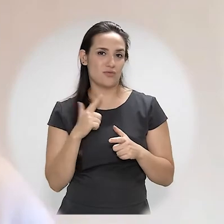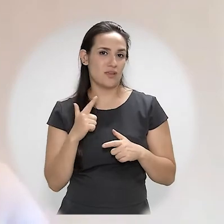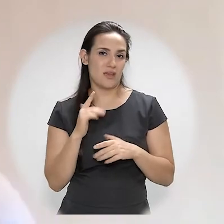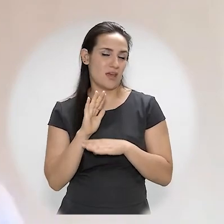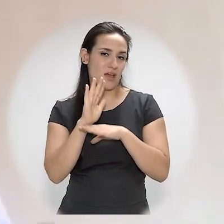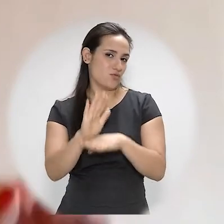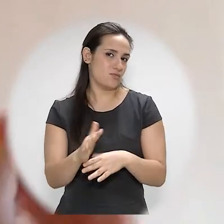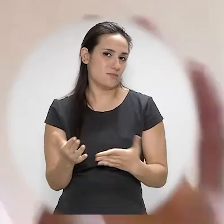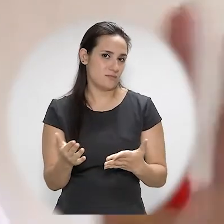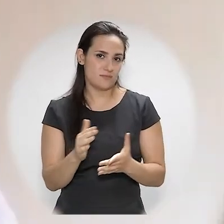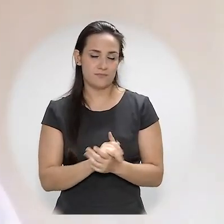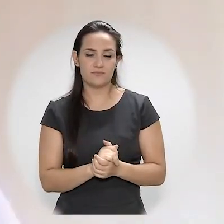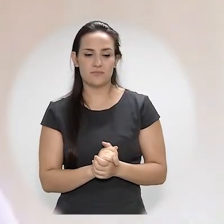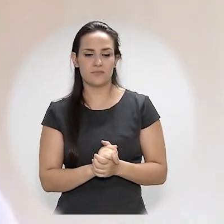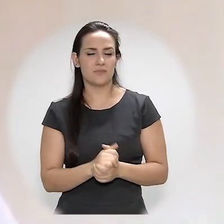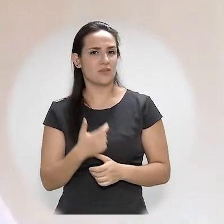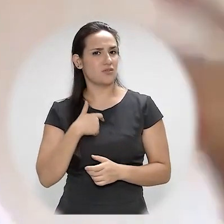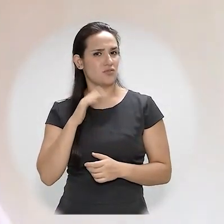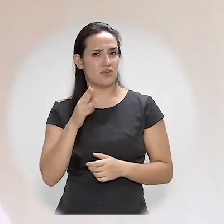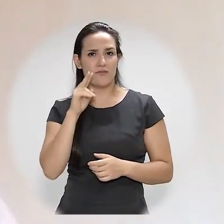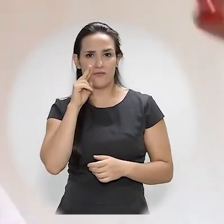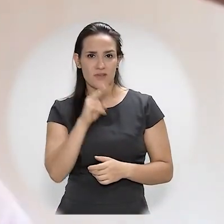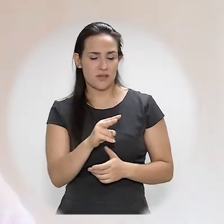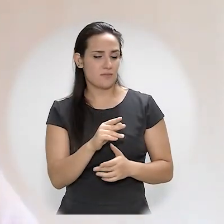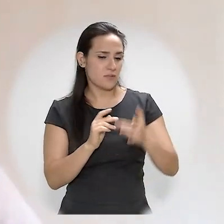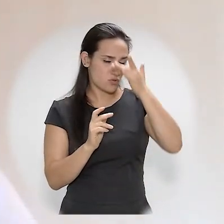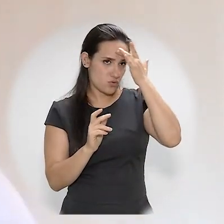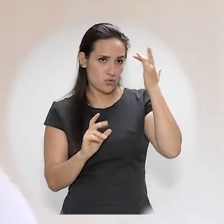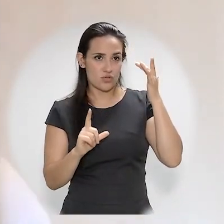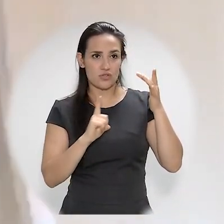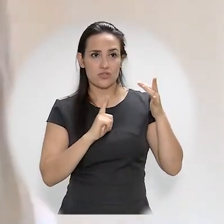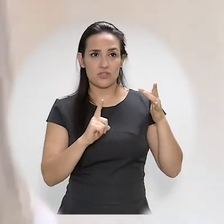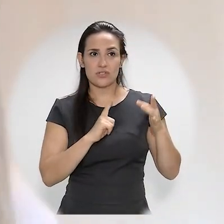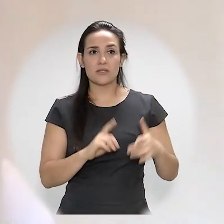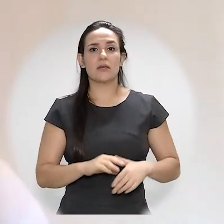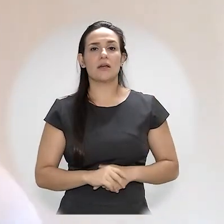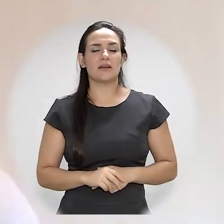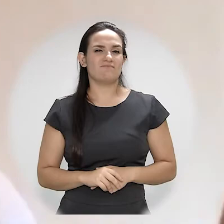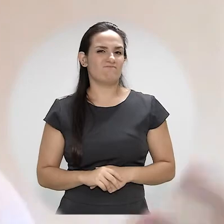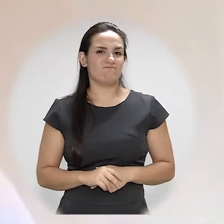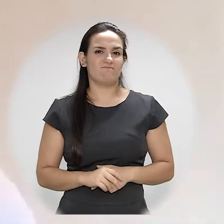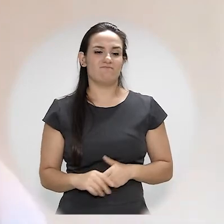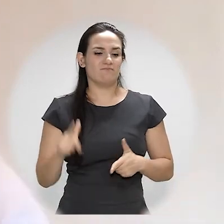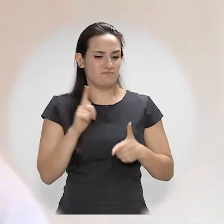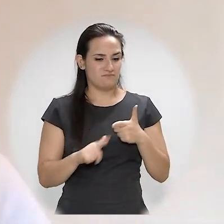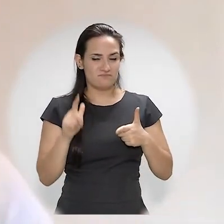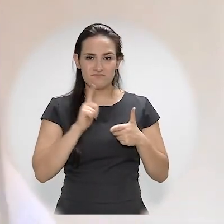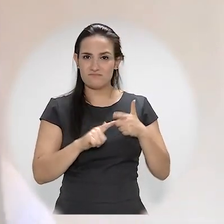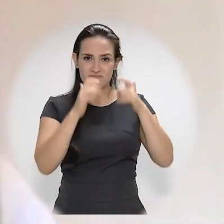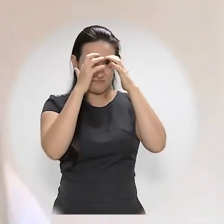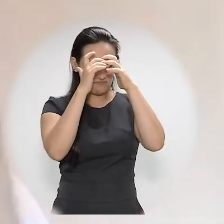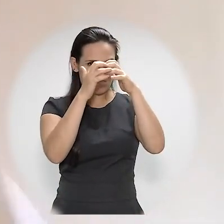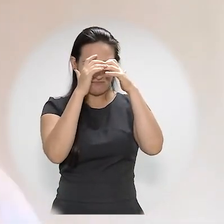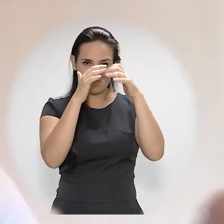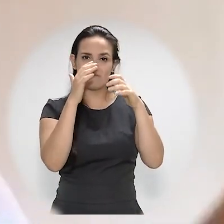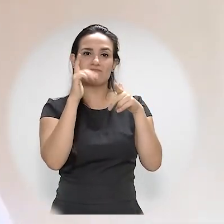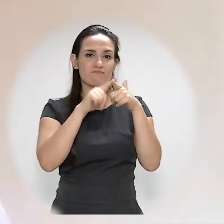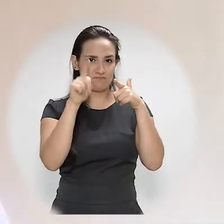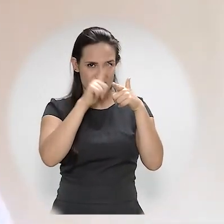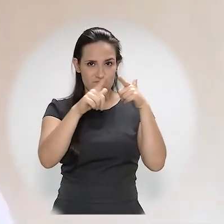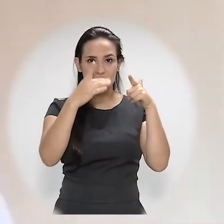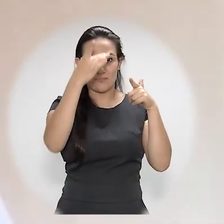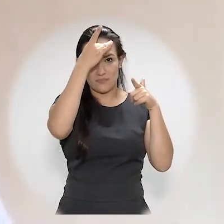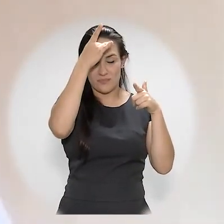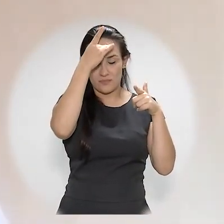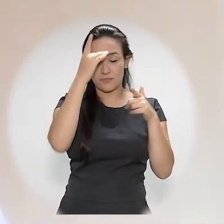muito positivo. Então, por exemplo, um participante que foi identificado com determinada, transtorno mental, precisava